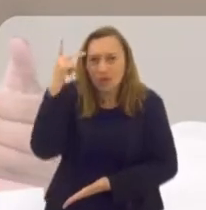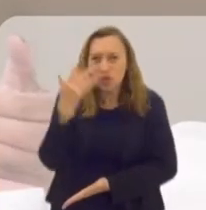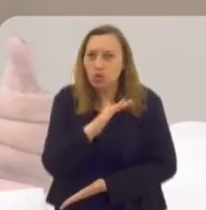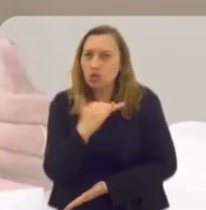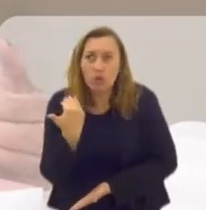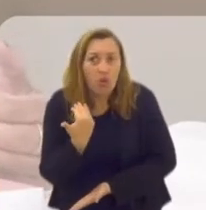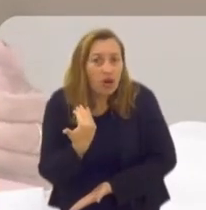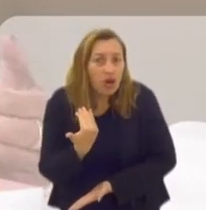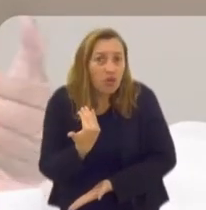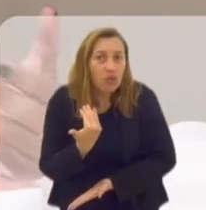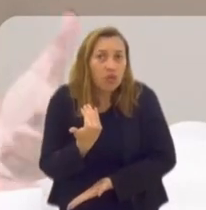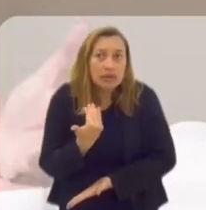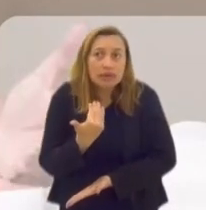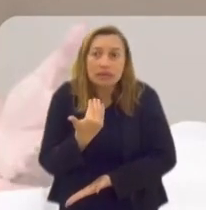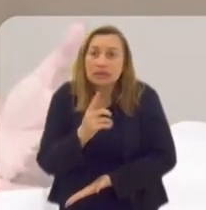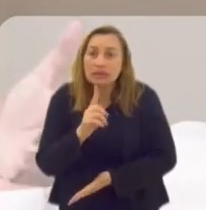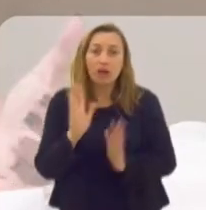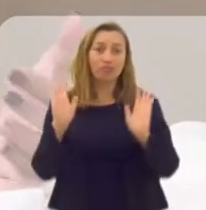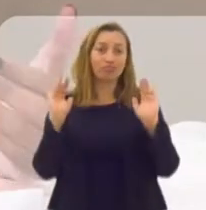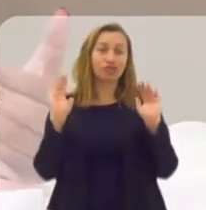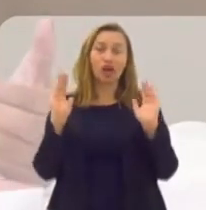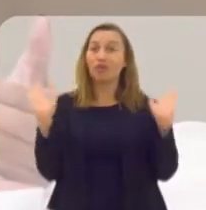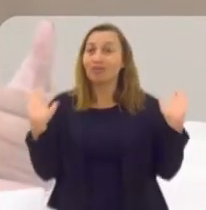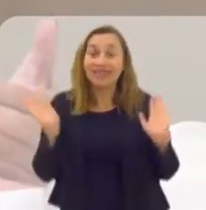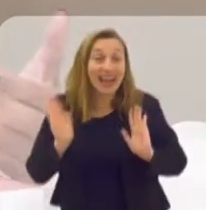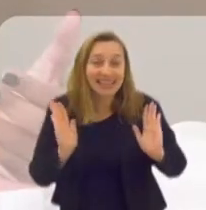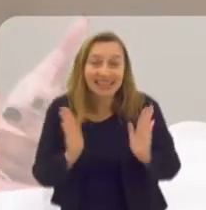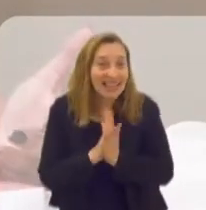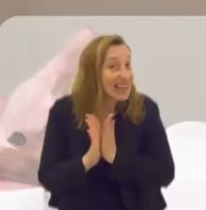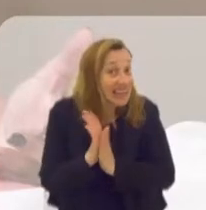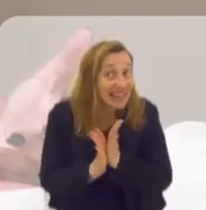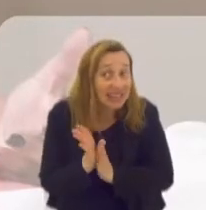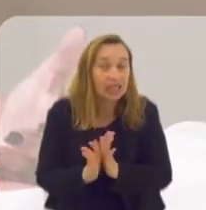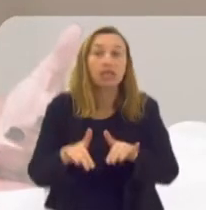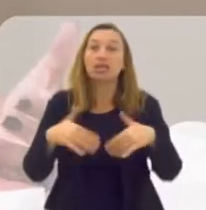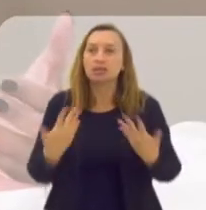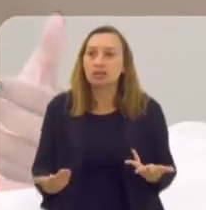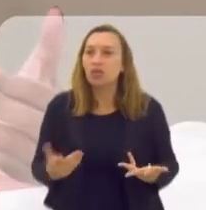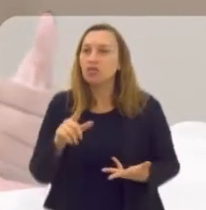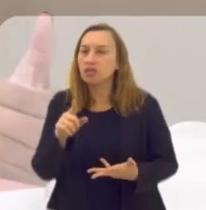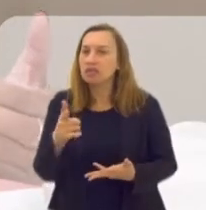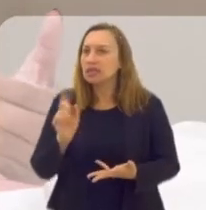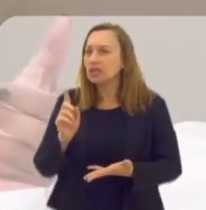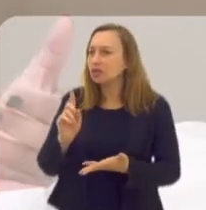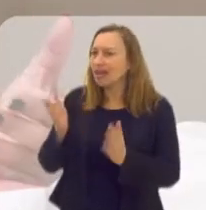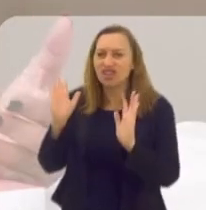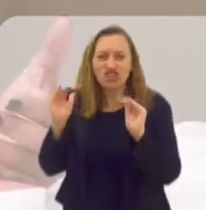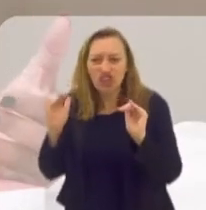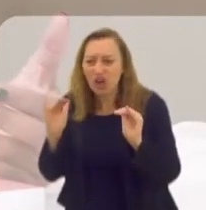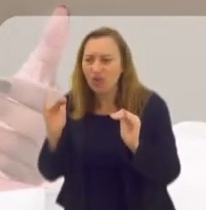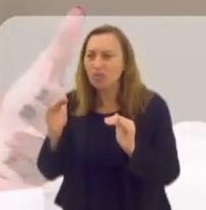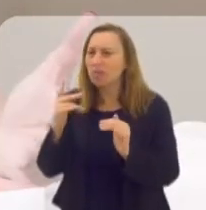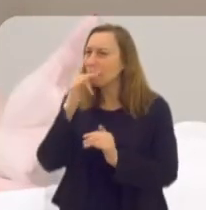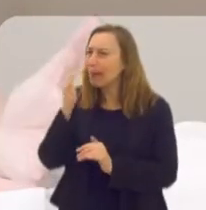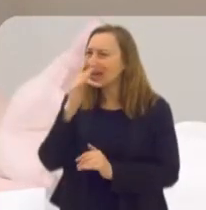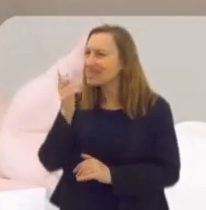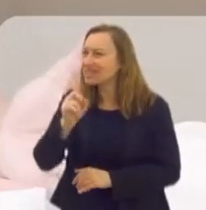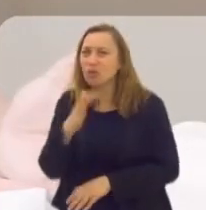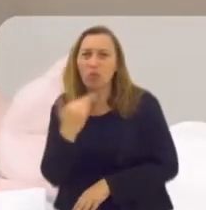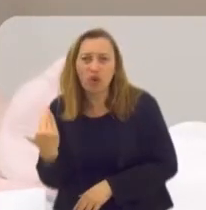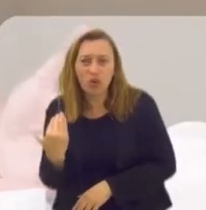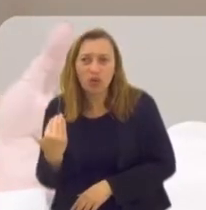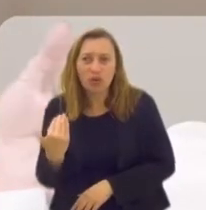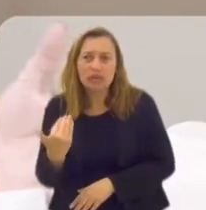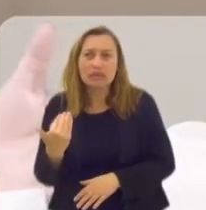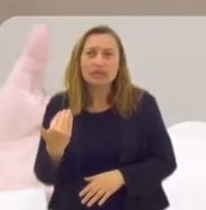perdeu o seu ente querido de uma forma bruta e sem direito a se despedir. Então, quando você não se despede, é como se ele não